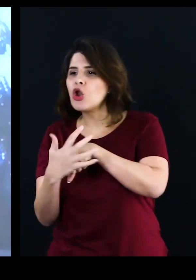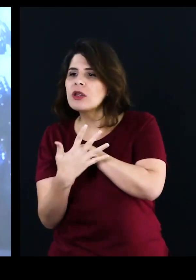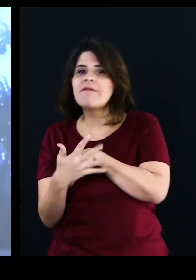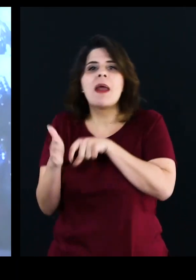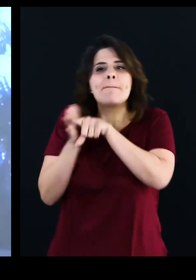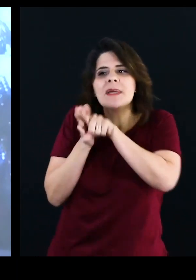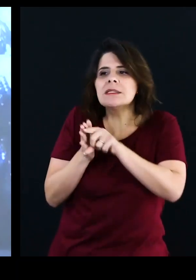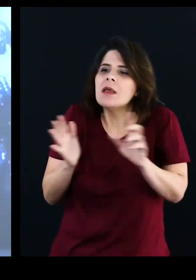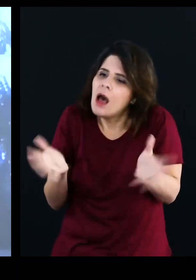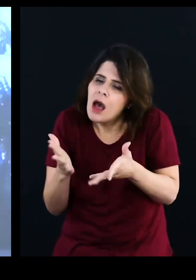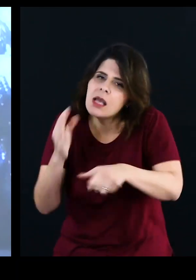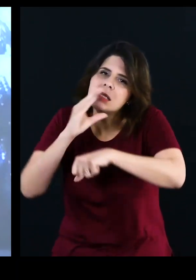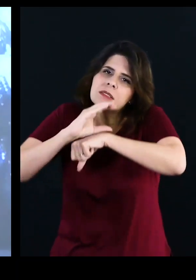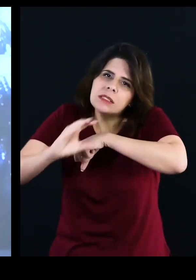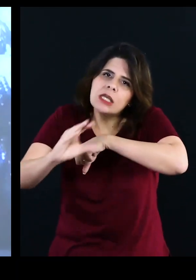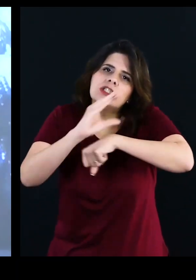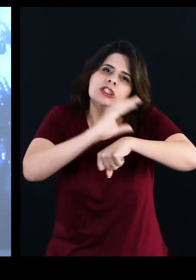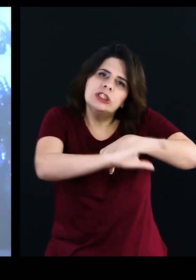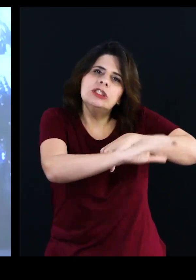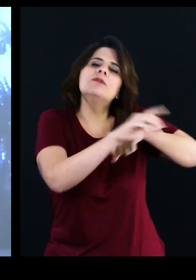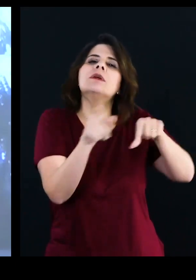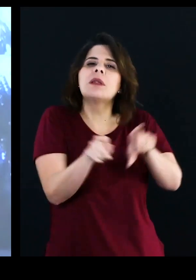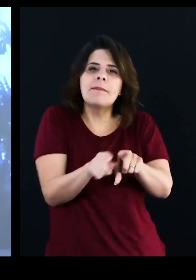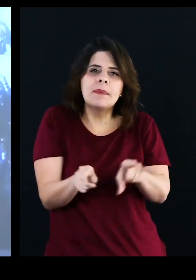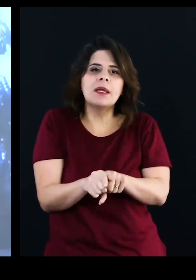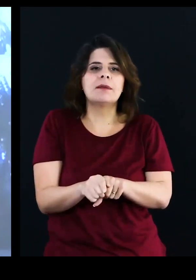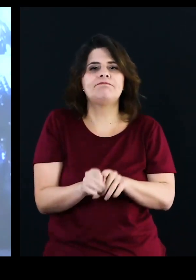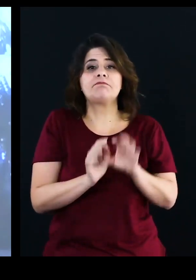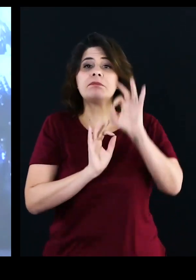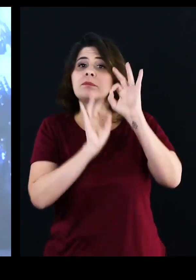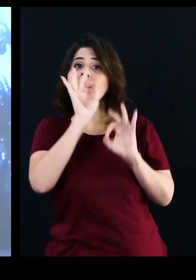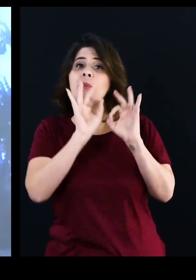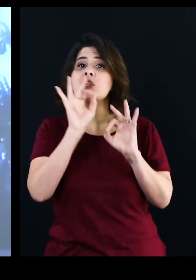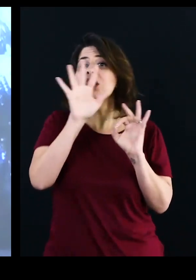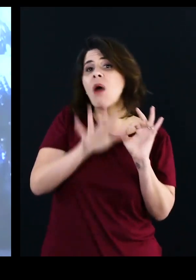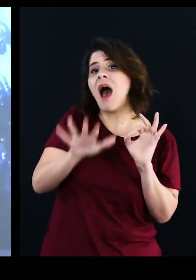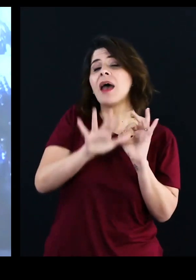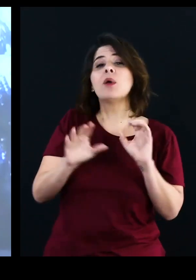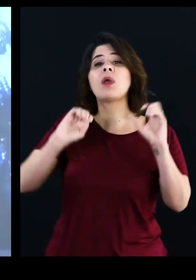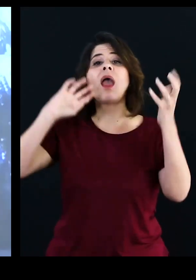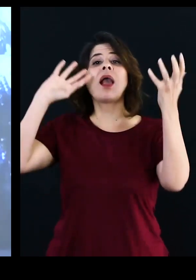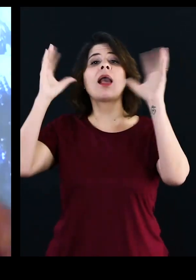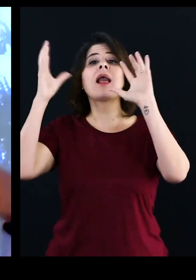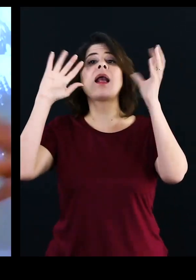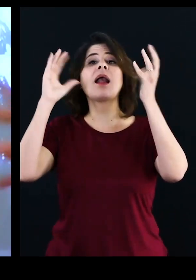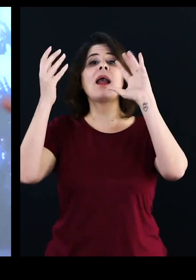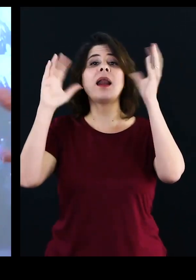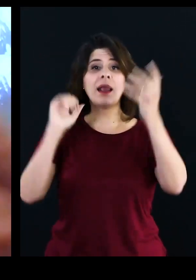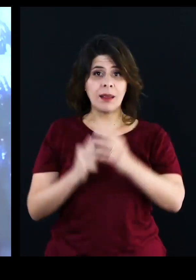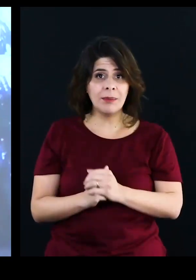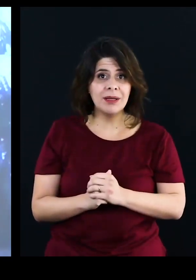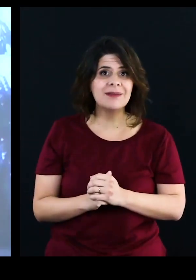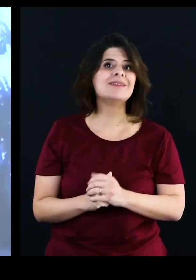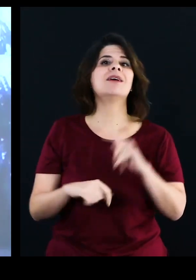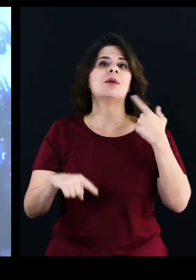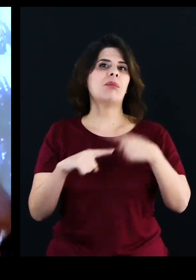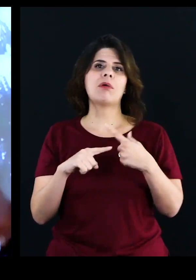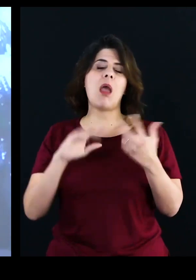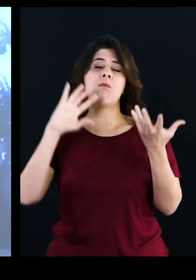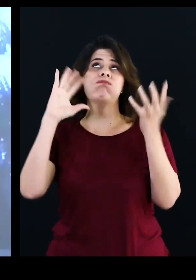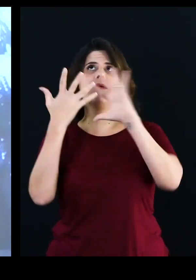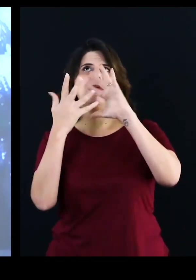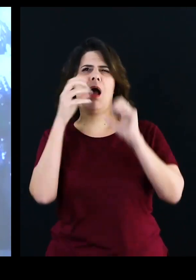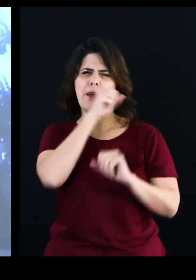vários projetos na área também de clima, de mudanças climáticas. Então, a gente está, assim, eu acho